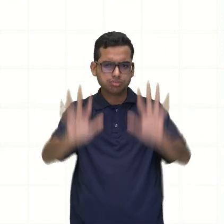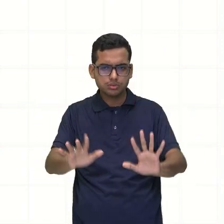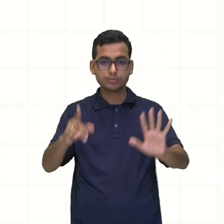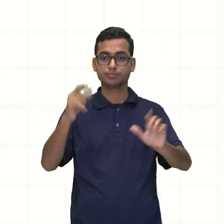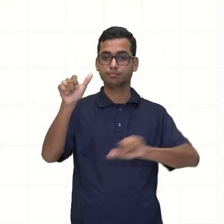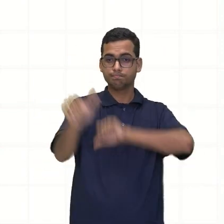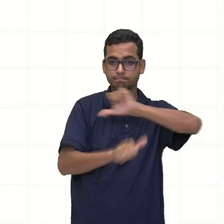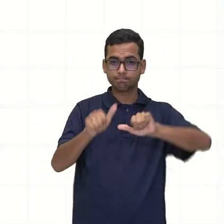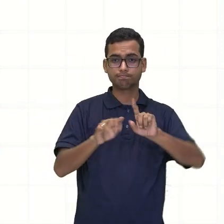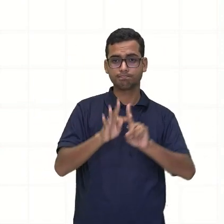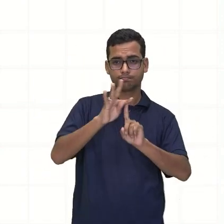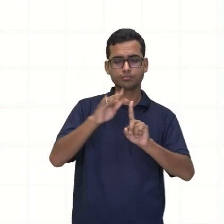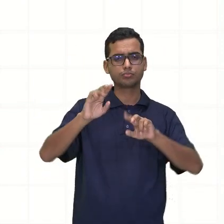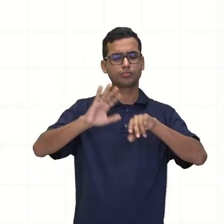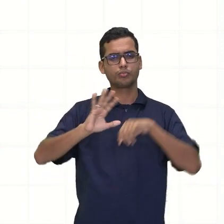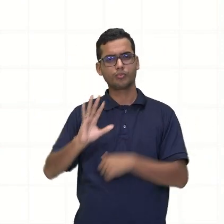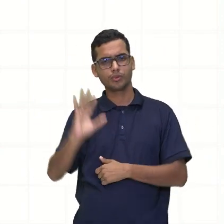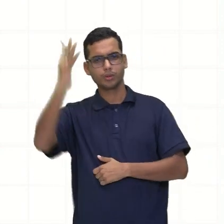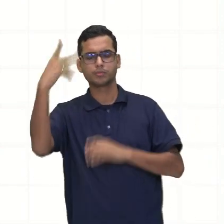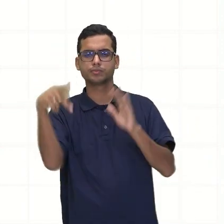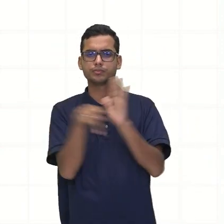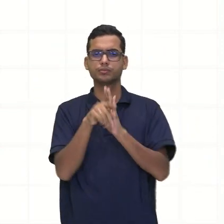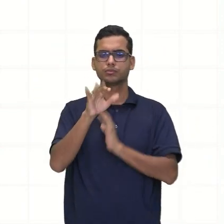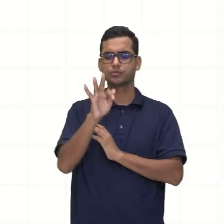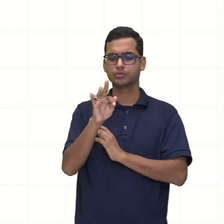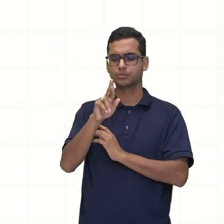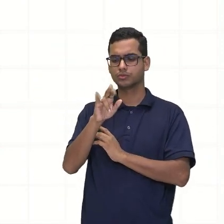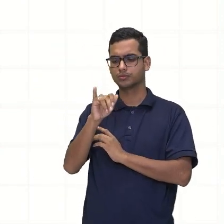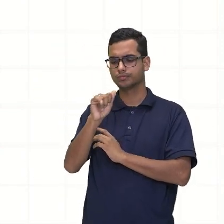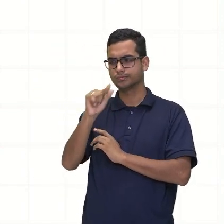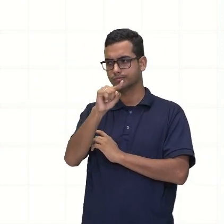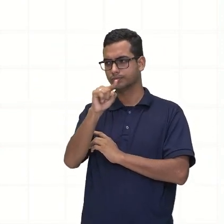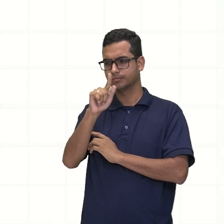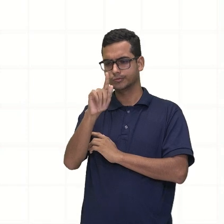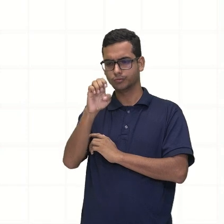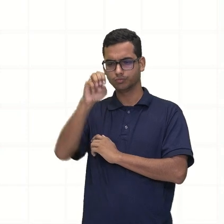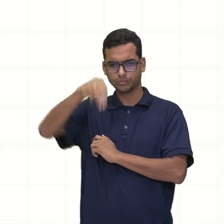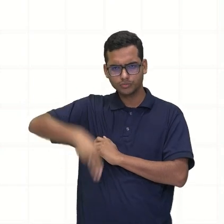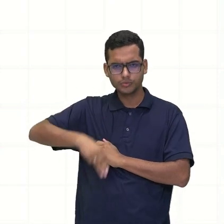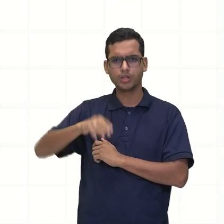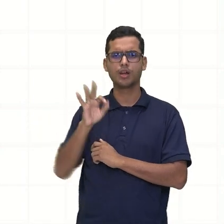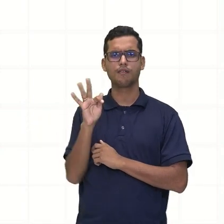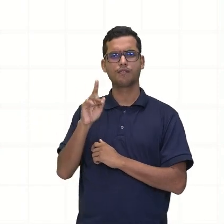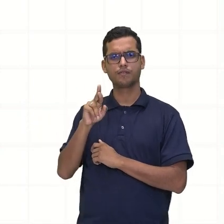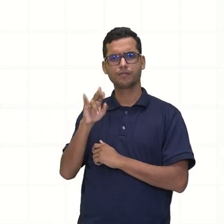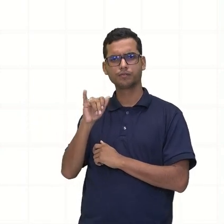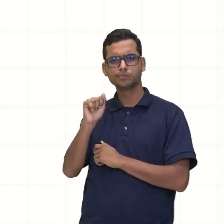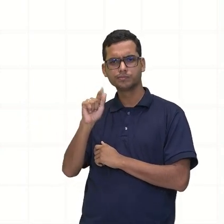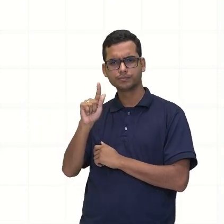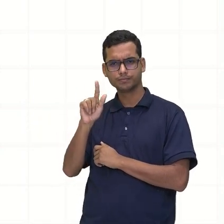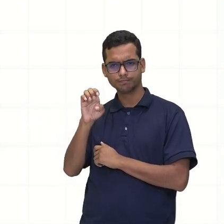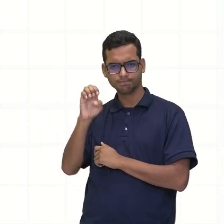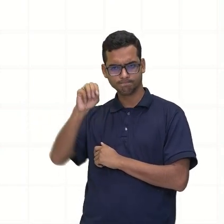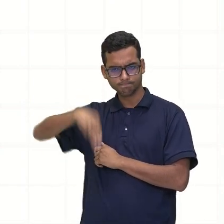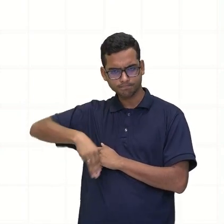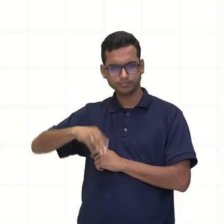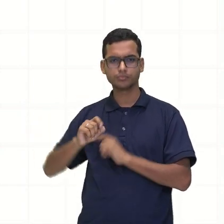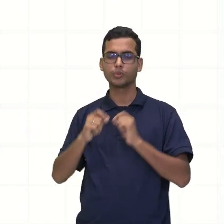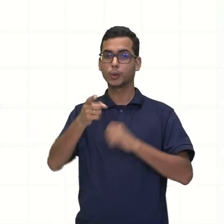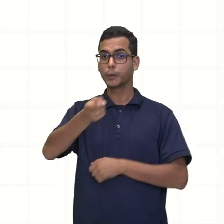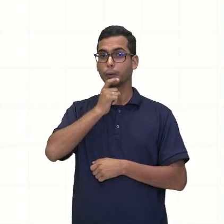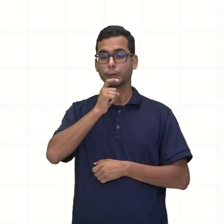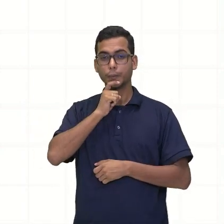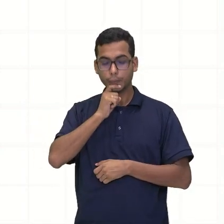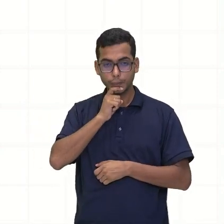temperatura com o fenômeno da friagem, que a gente vai perceber isso. Então, nós temos aí, no verão, as massas de ar